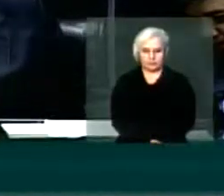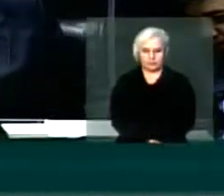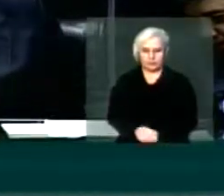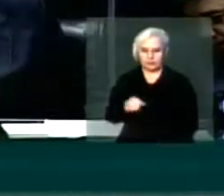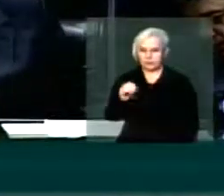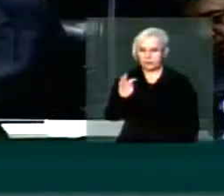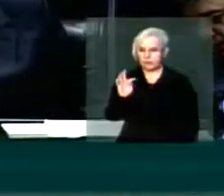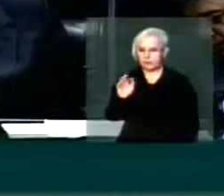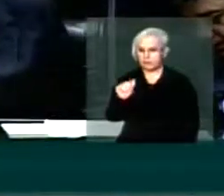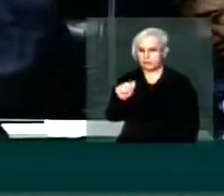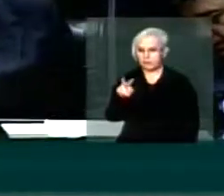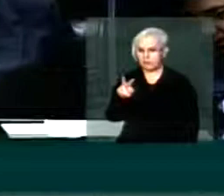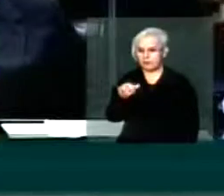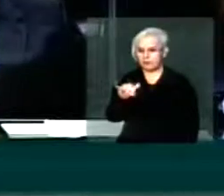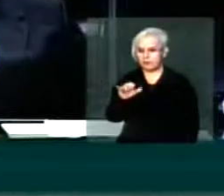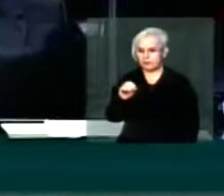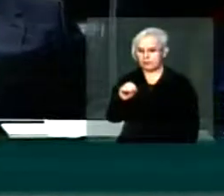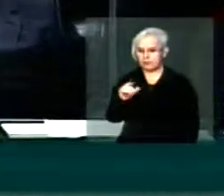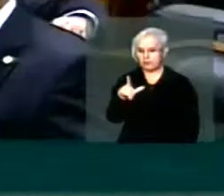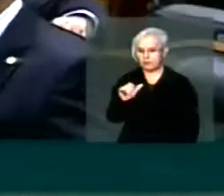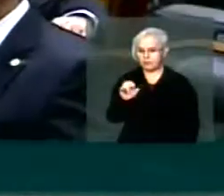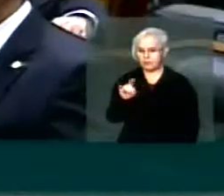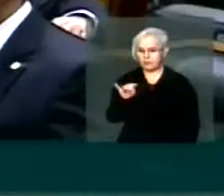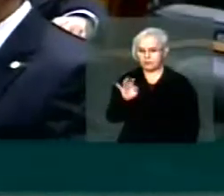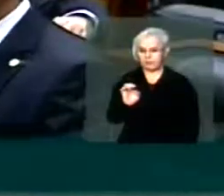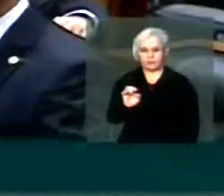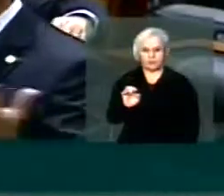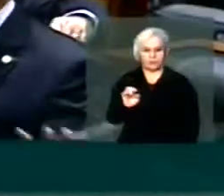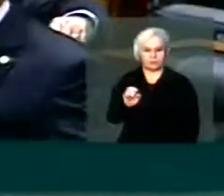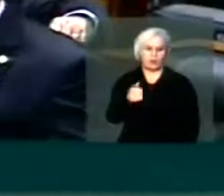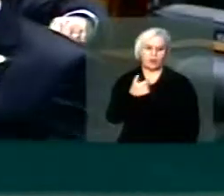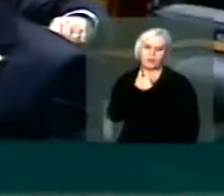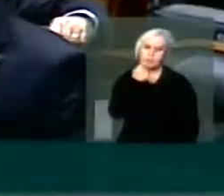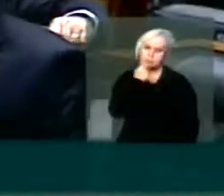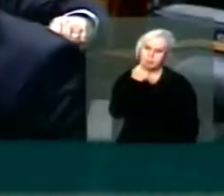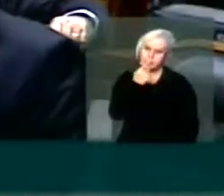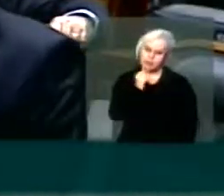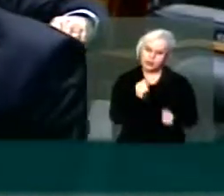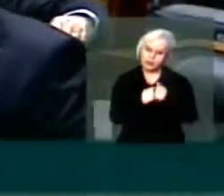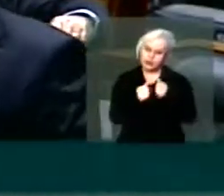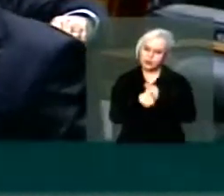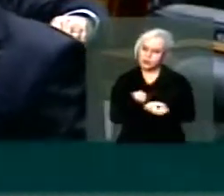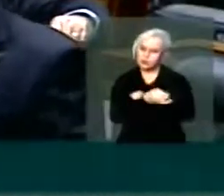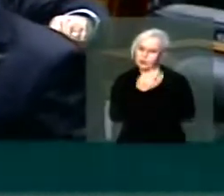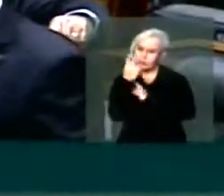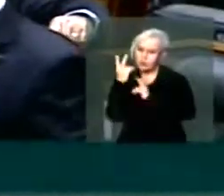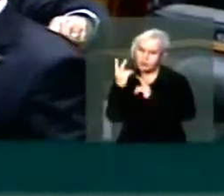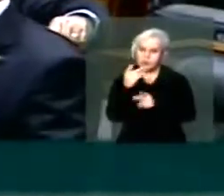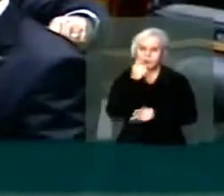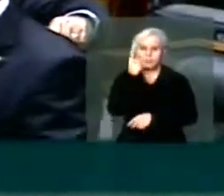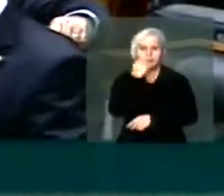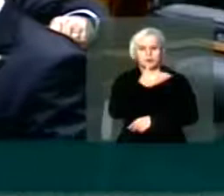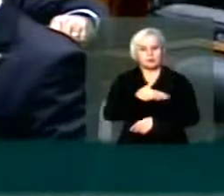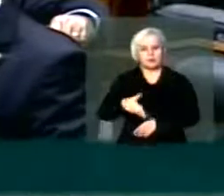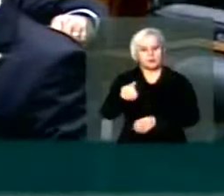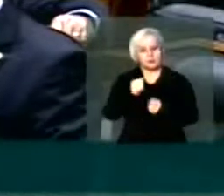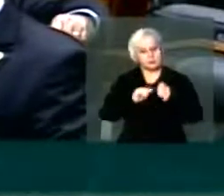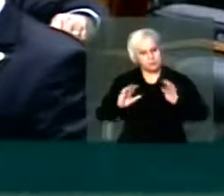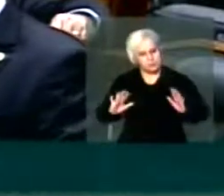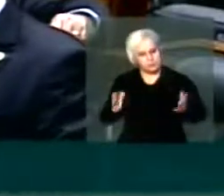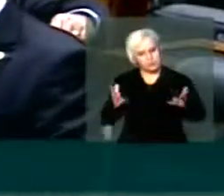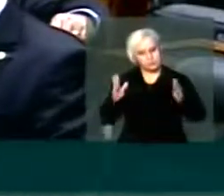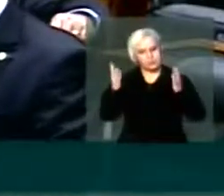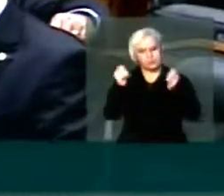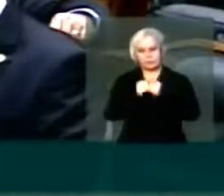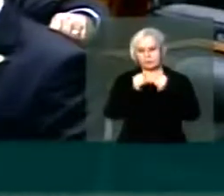Deputado Otávio Leite. Posso ir agora? Eu gostaria de me associar a tantos quantos colegas que já usaram da palavra para enaltecer e aplaudir